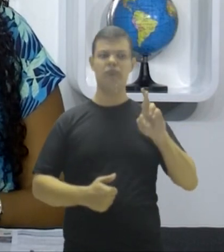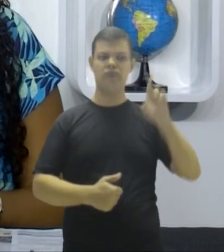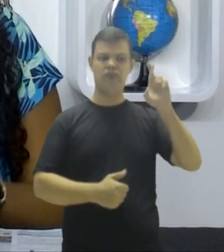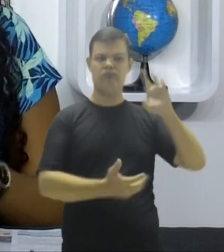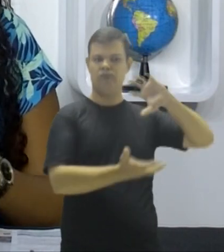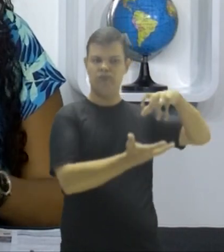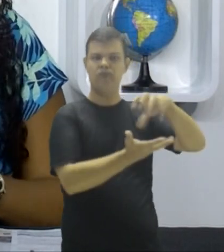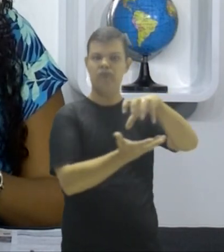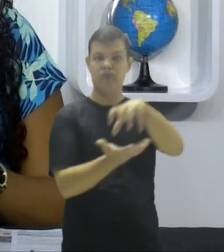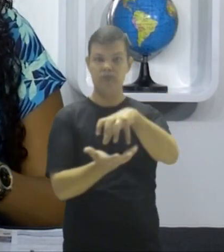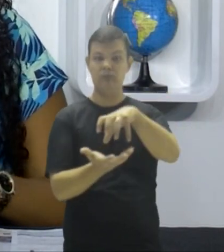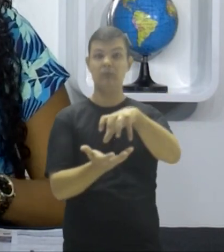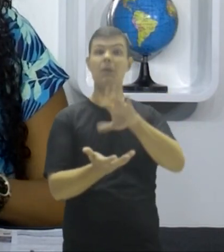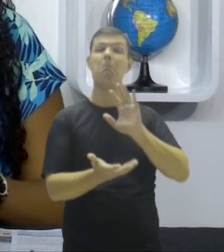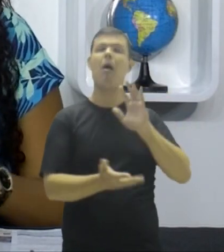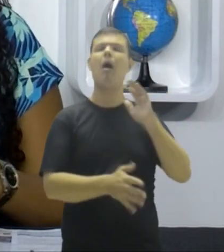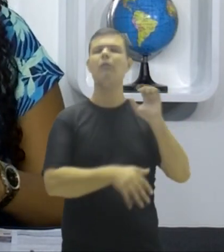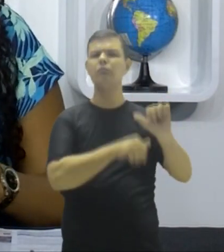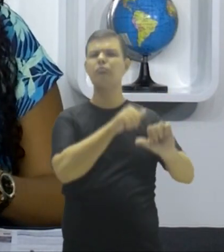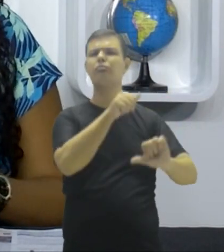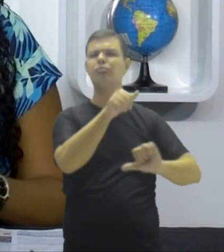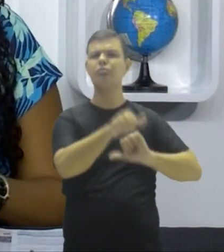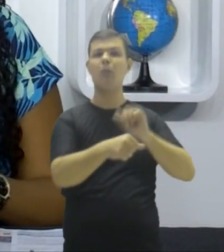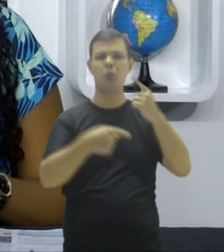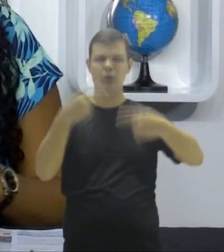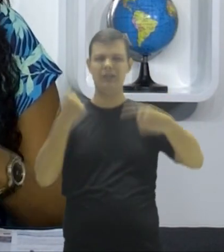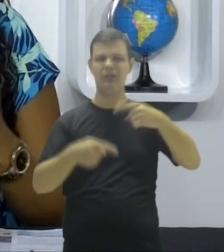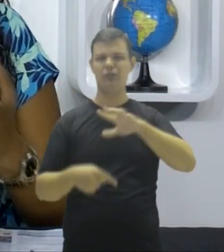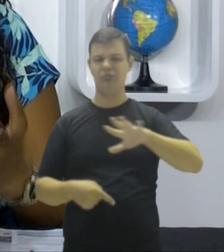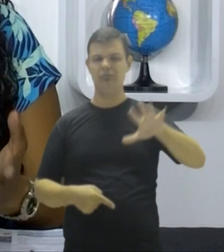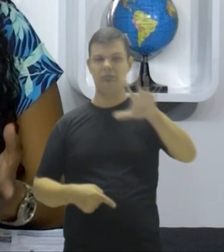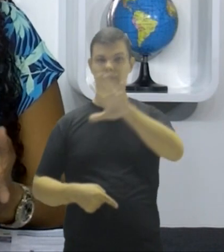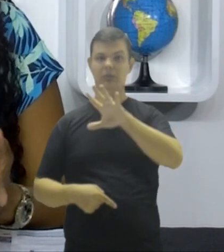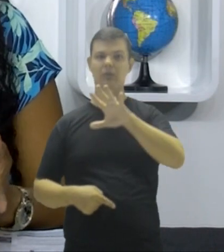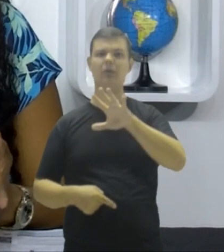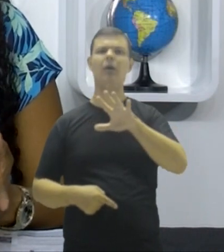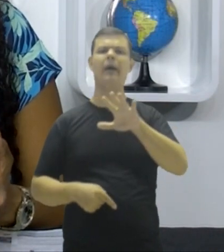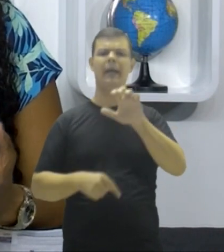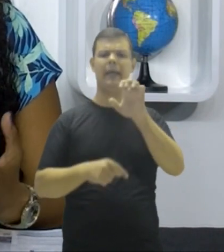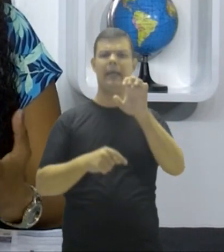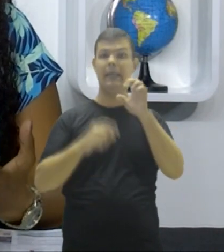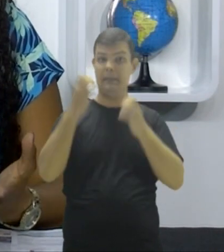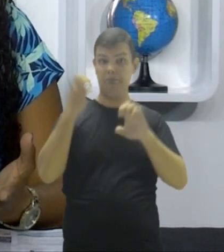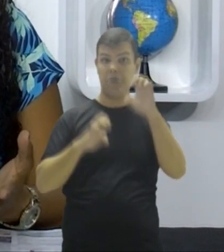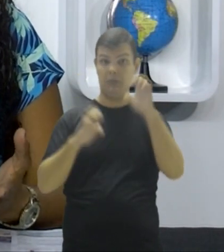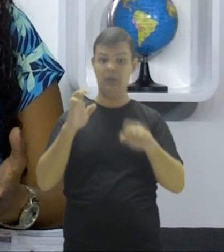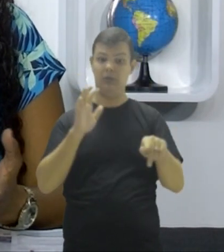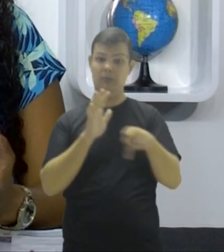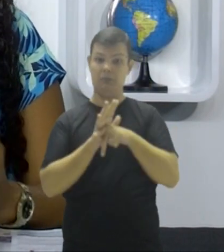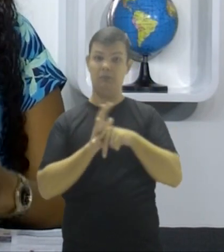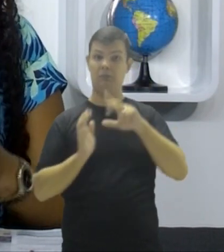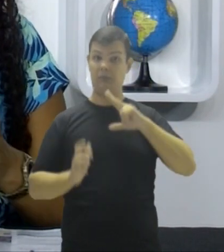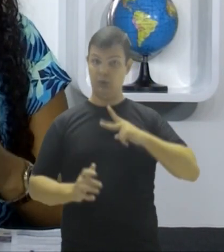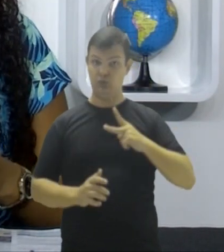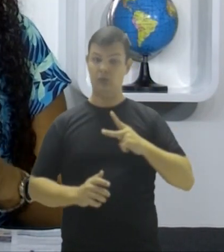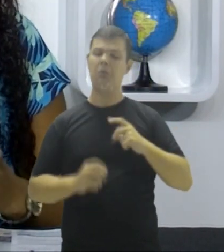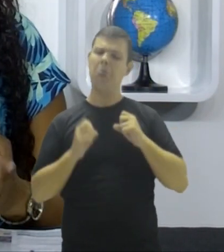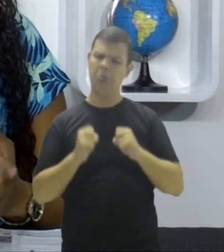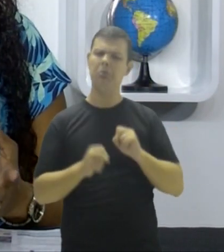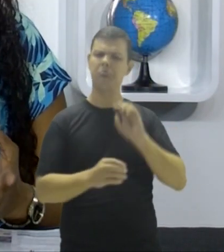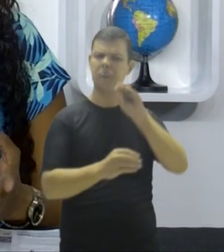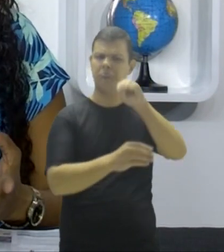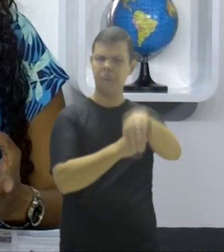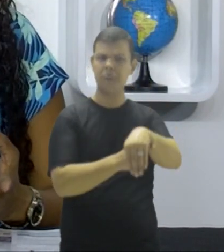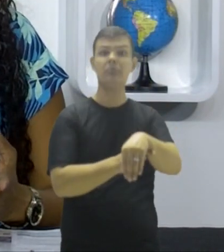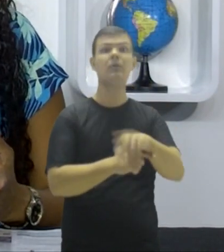órgãos públicos, mas a partir dessa mudança, dessa política pública, as empresas particulares também poderão entrar e garantir